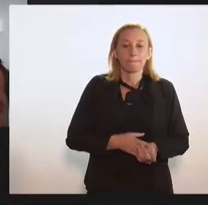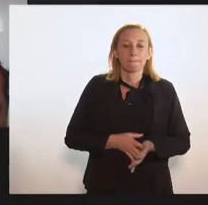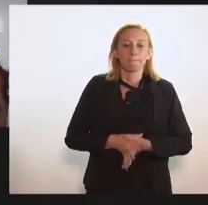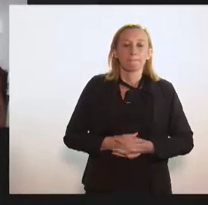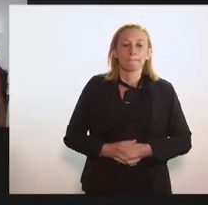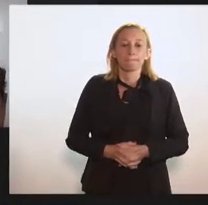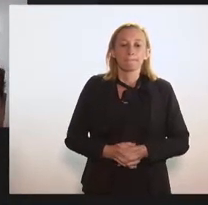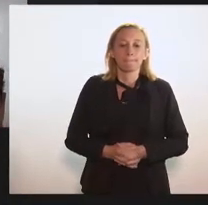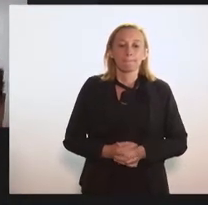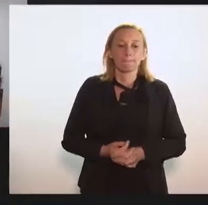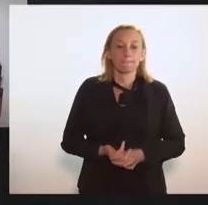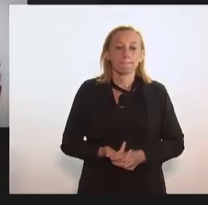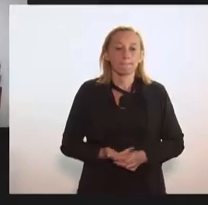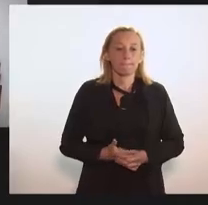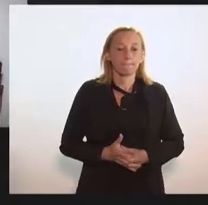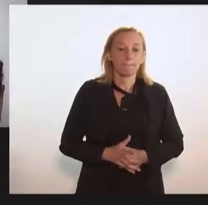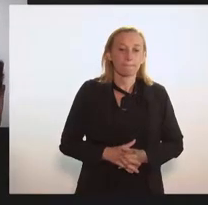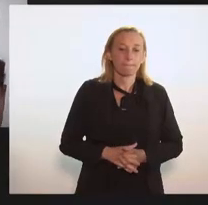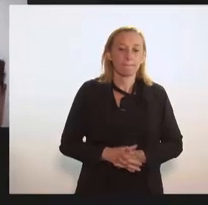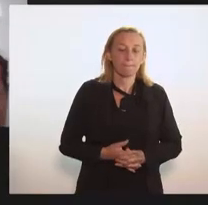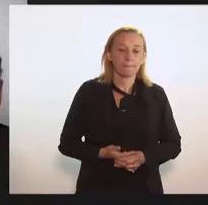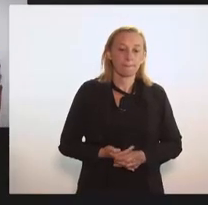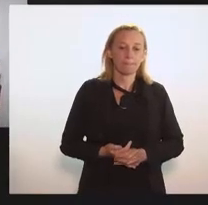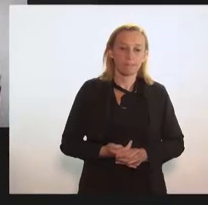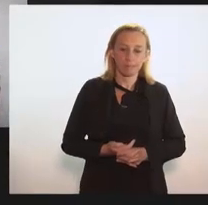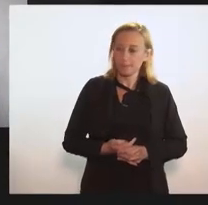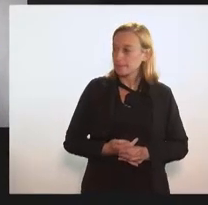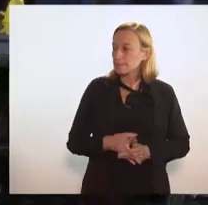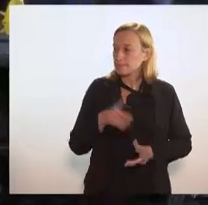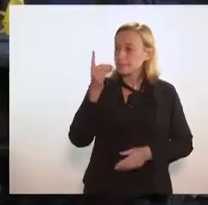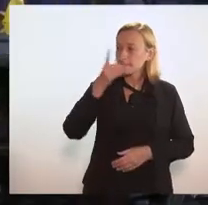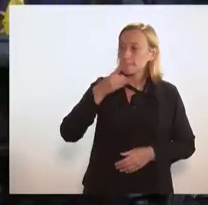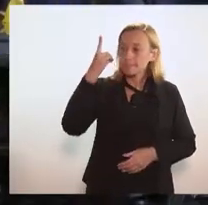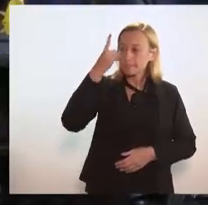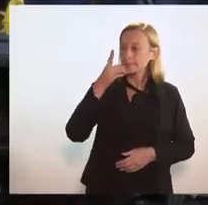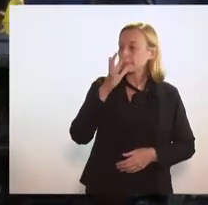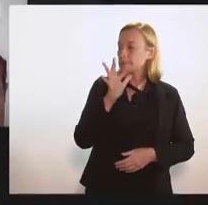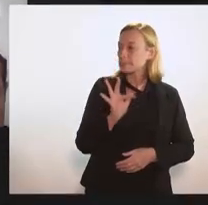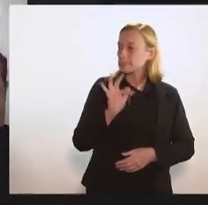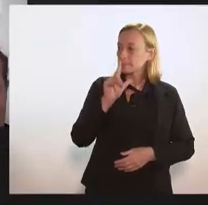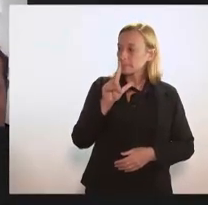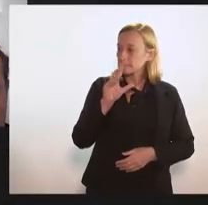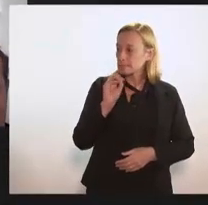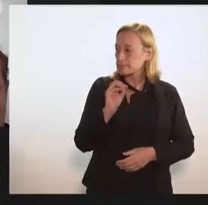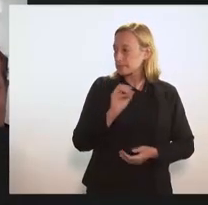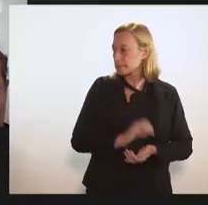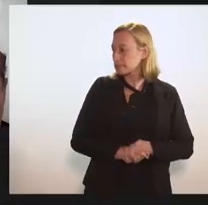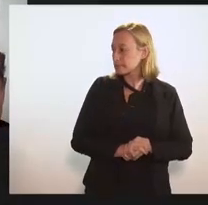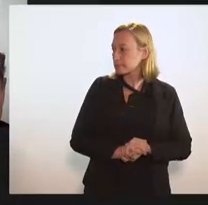E aí o resultado Flávio serafini on